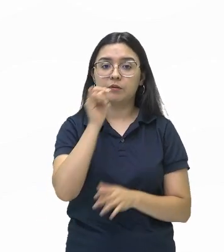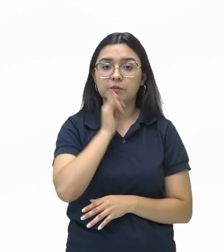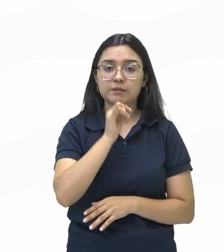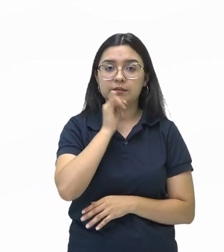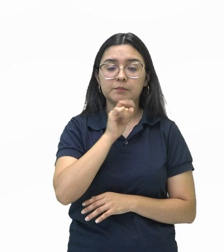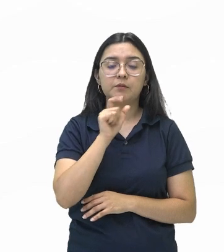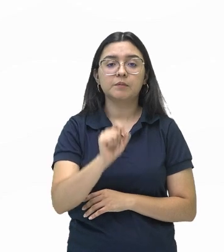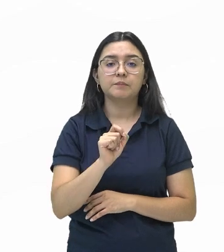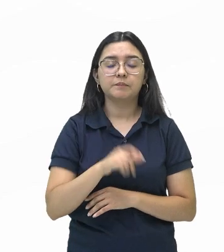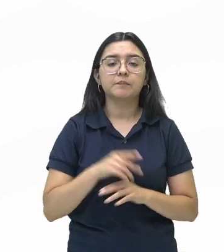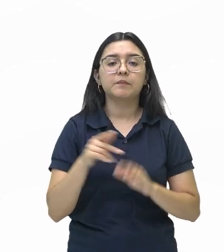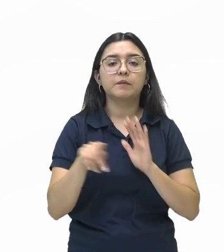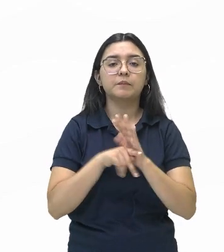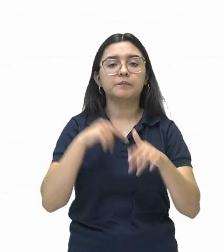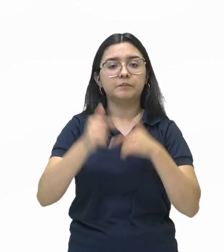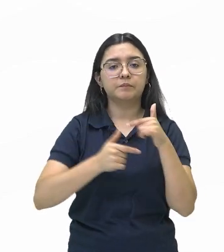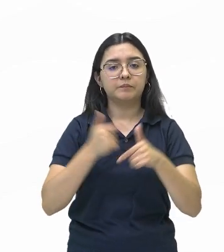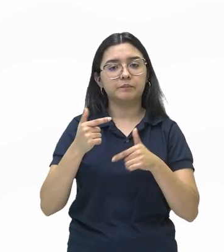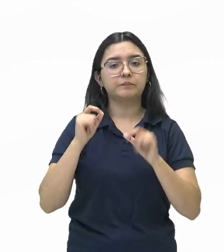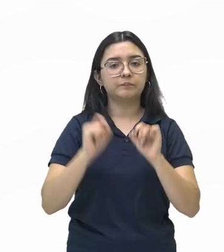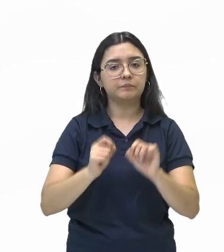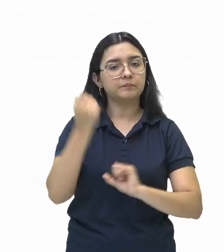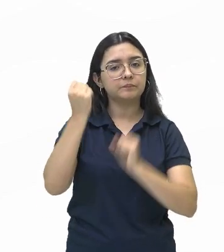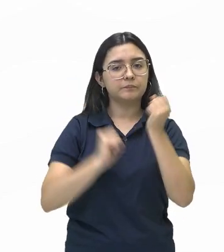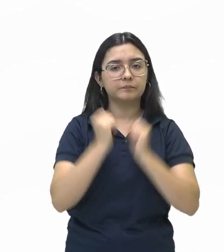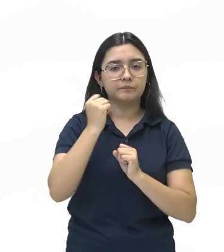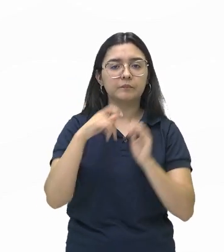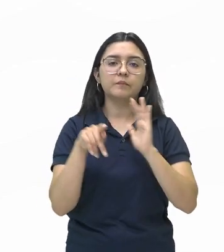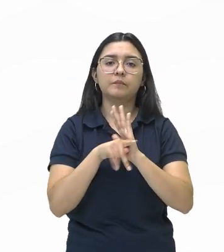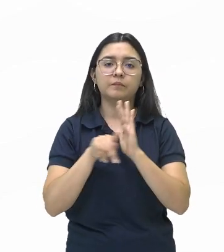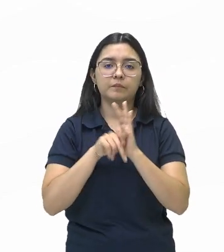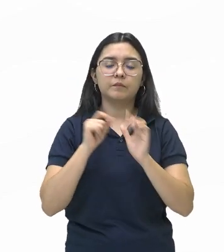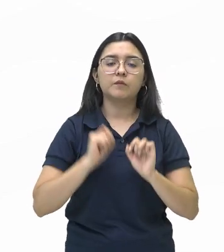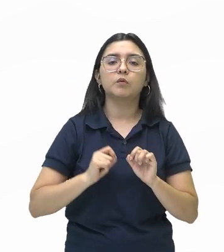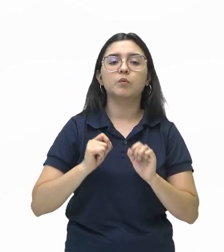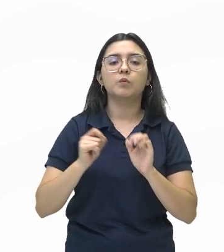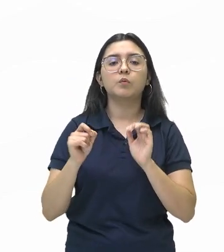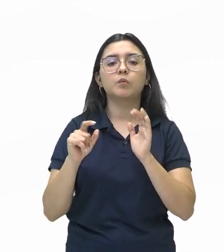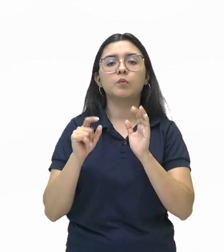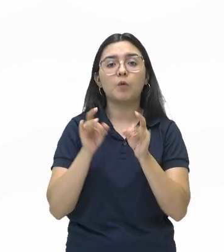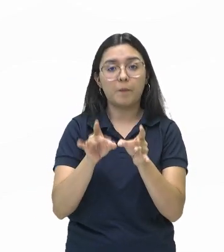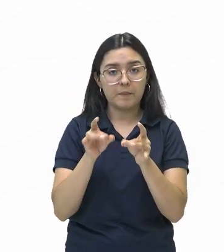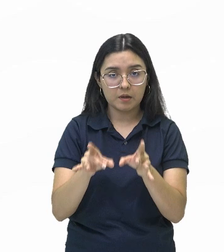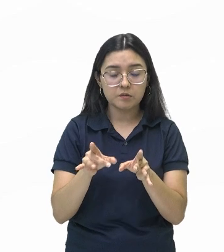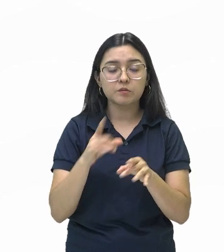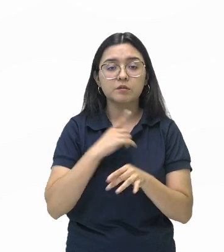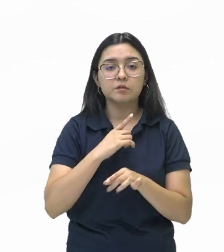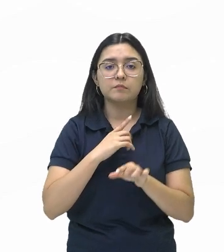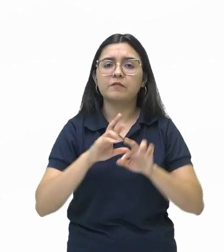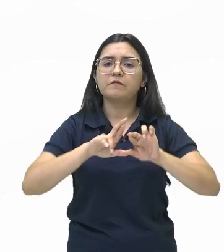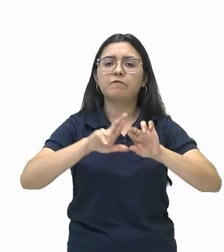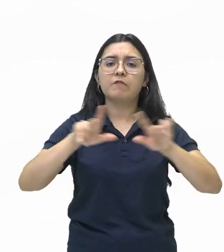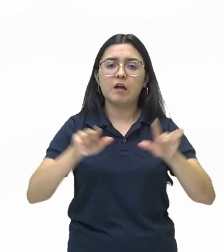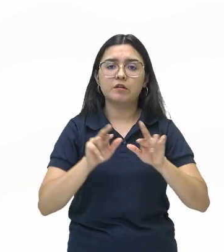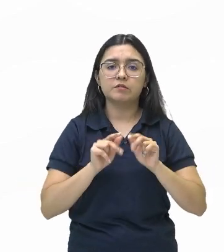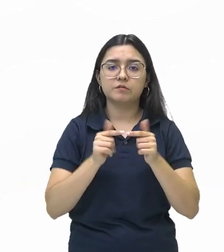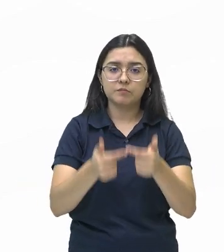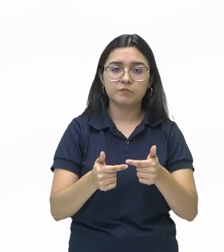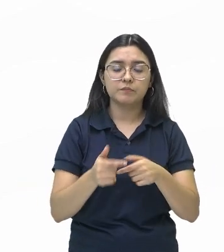vocês, né, dos trabalhadores da indústria, né, ou do comércio, que executam vários tipos de tarefa,